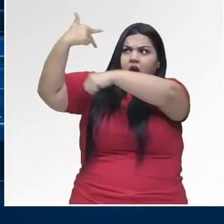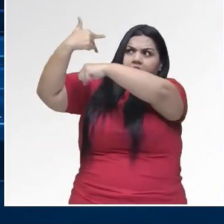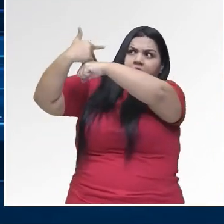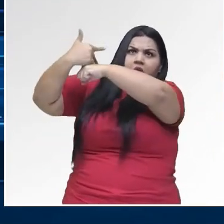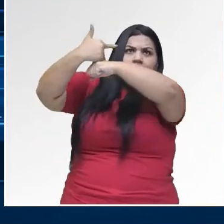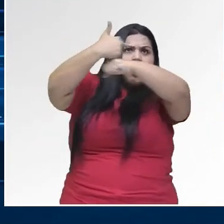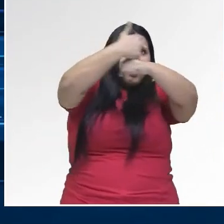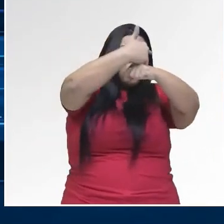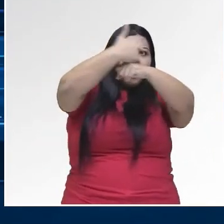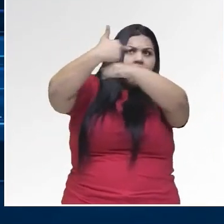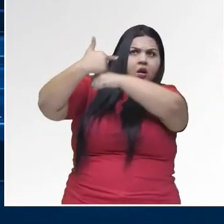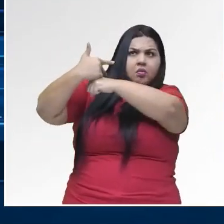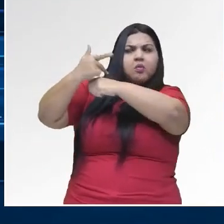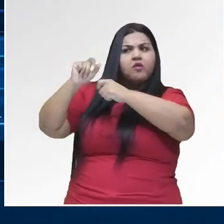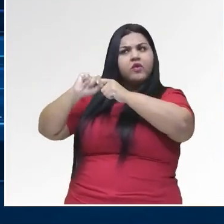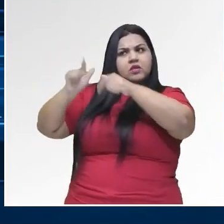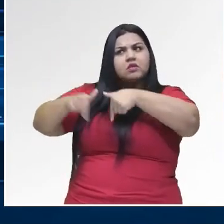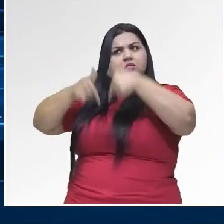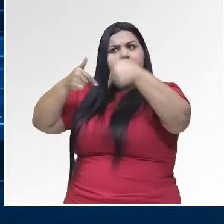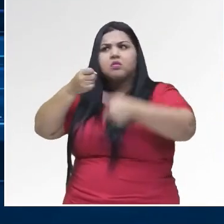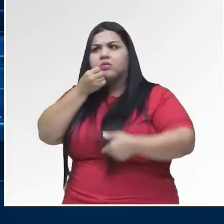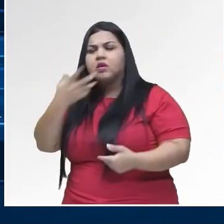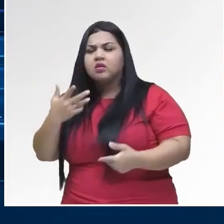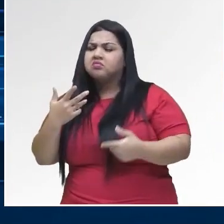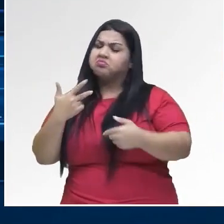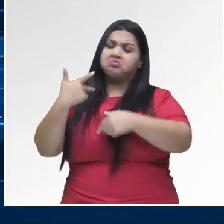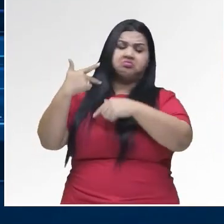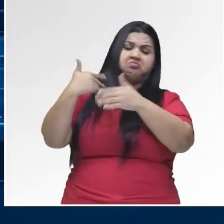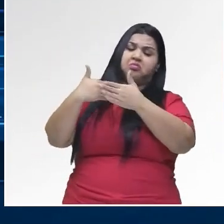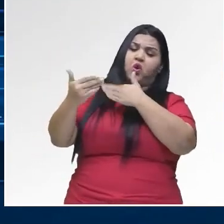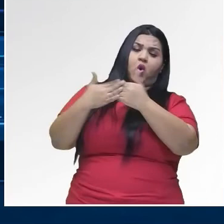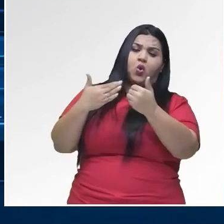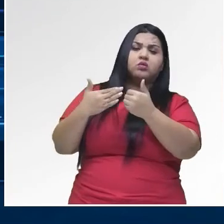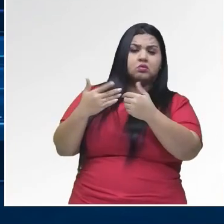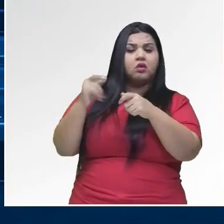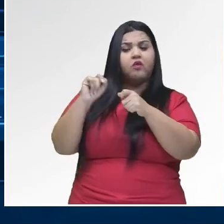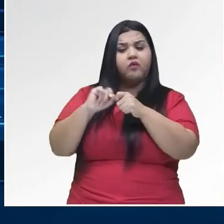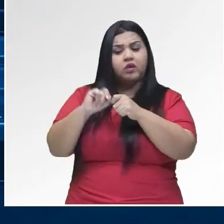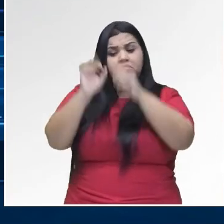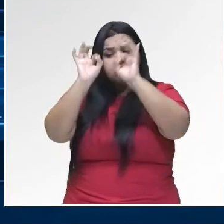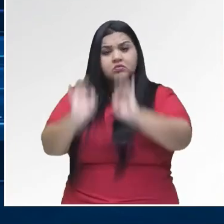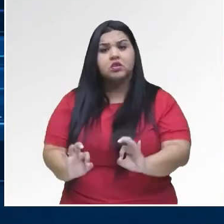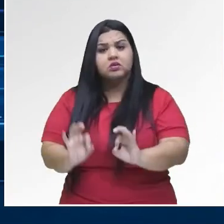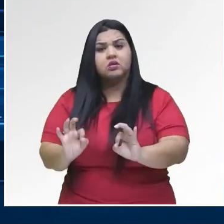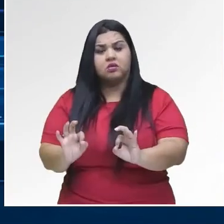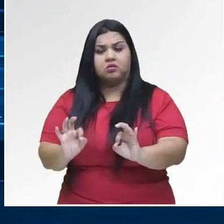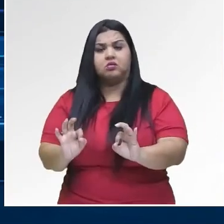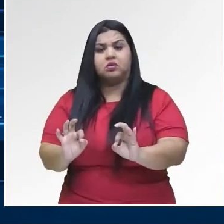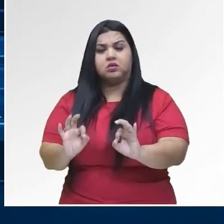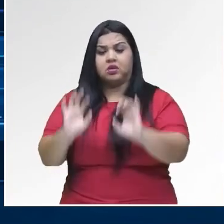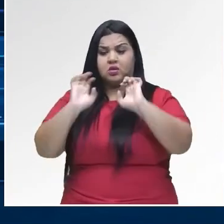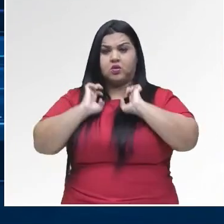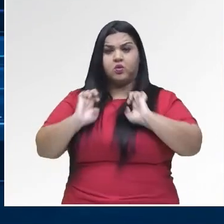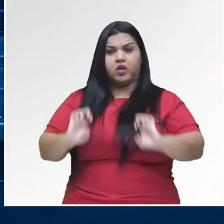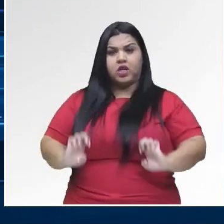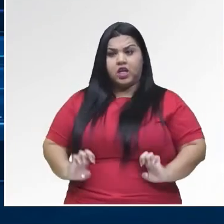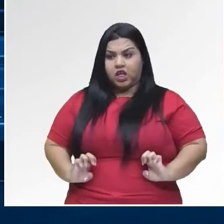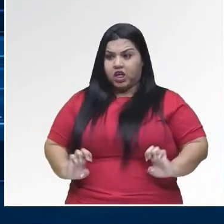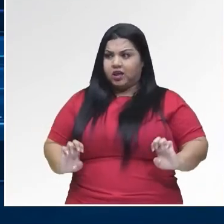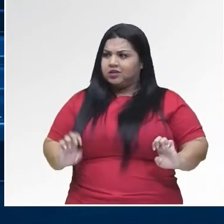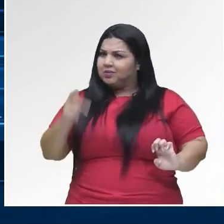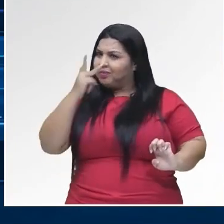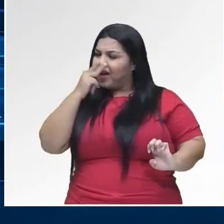ação ética. Com câmera ou sem câmera, eu continuo fazendo o que é certo. A ética é uma seta que